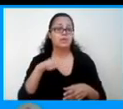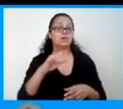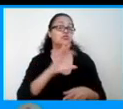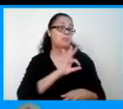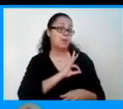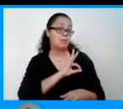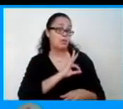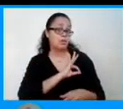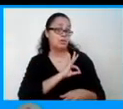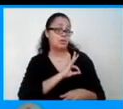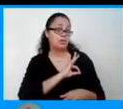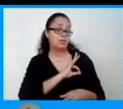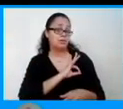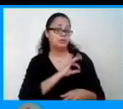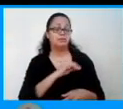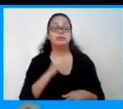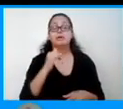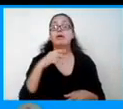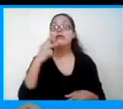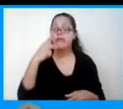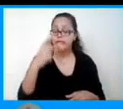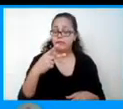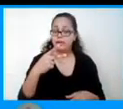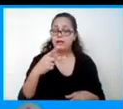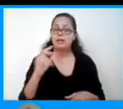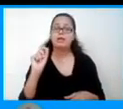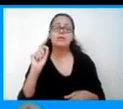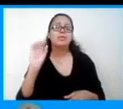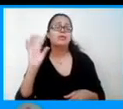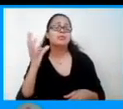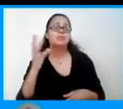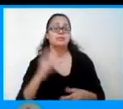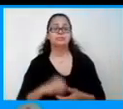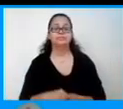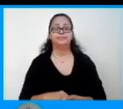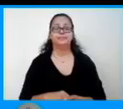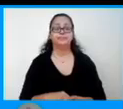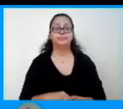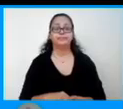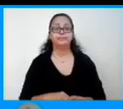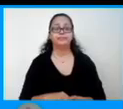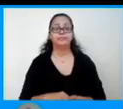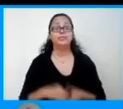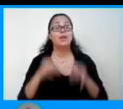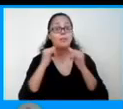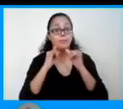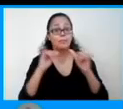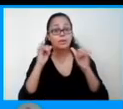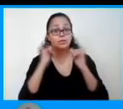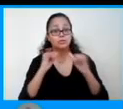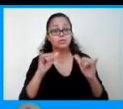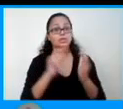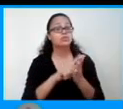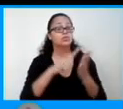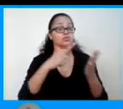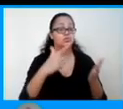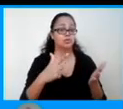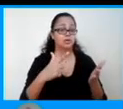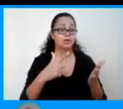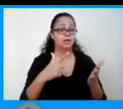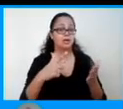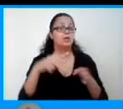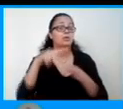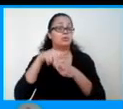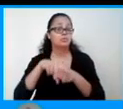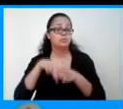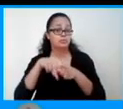notificando essas situações, certo? Olha só, essa outra notícia de um jornal local aqui da nossa cidade,